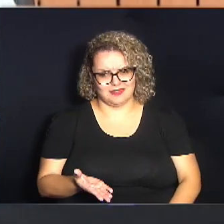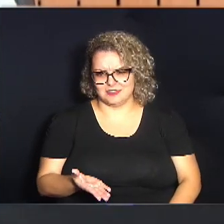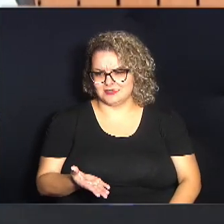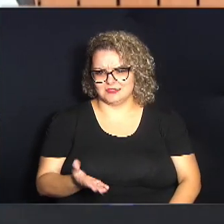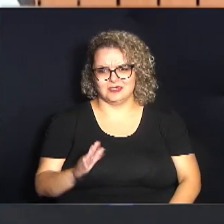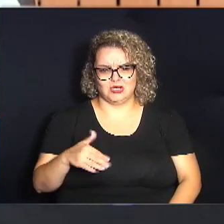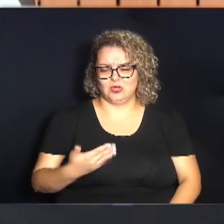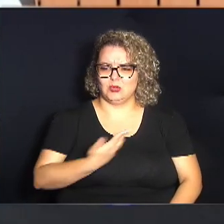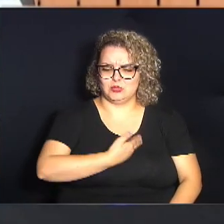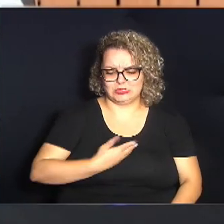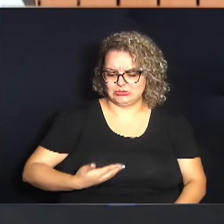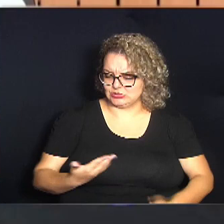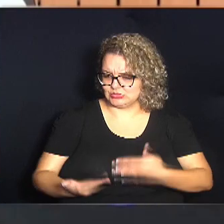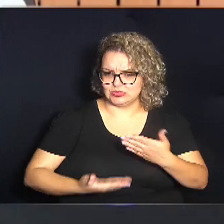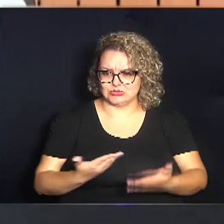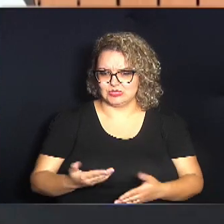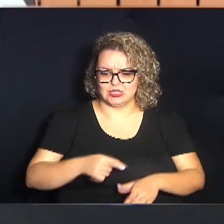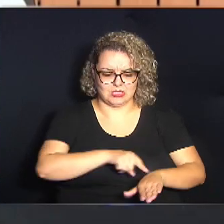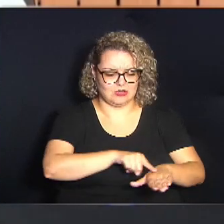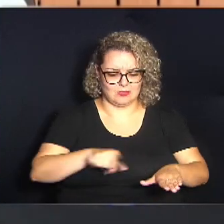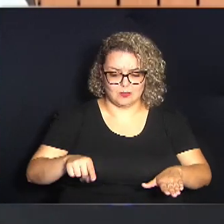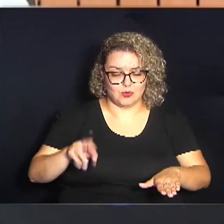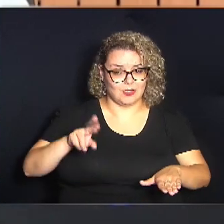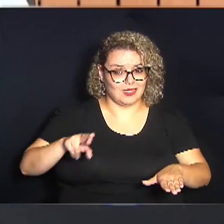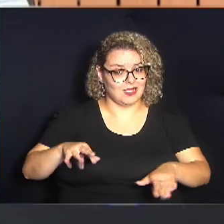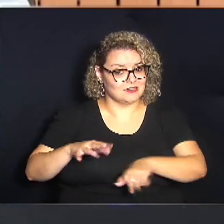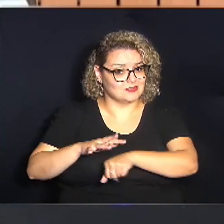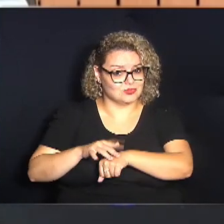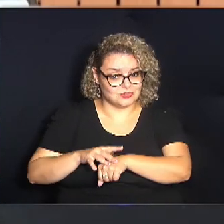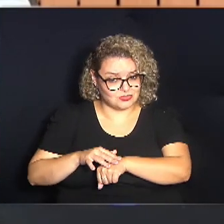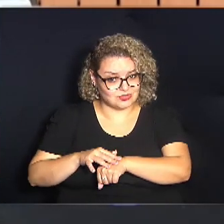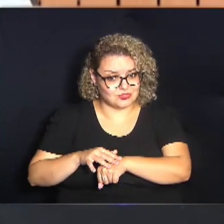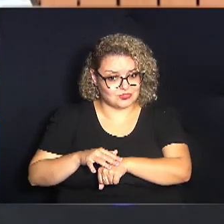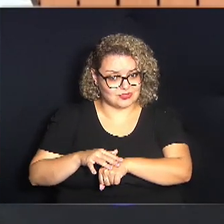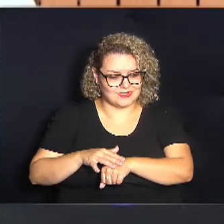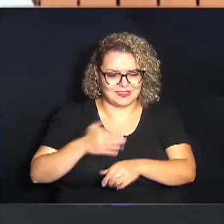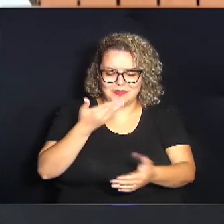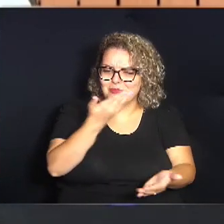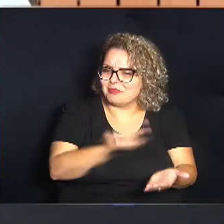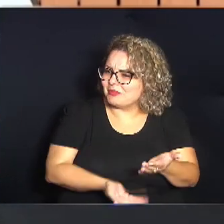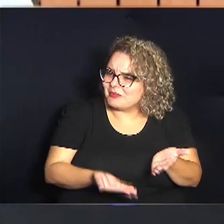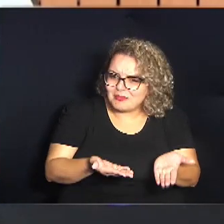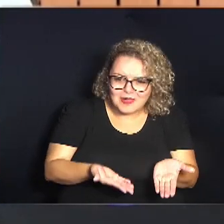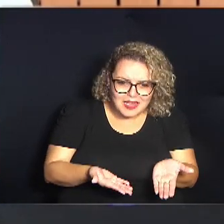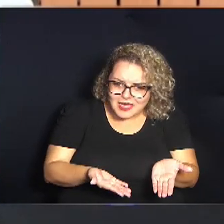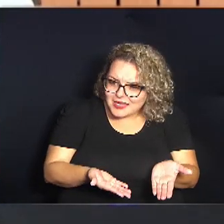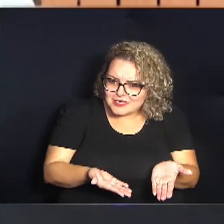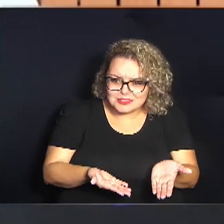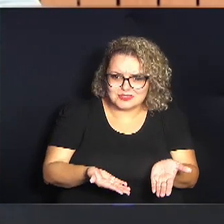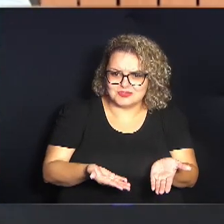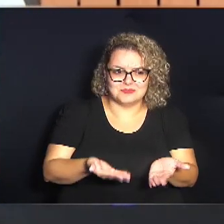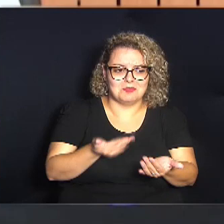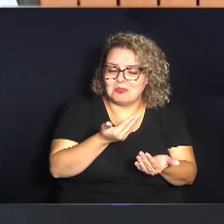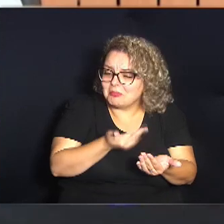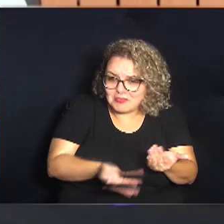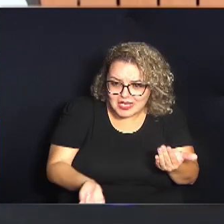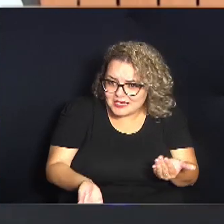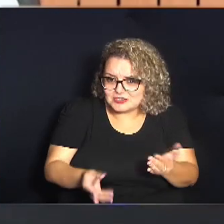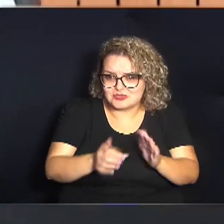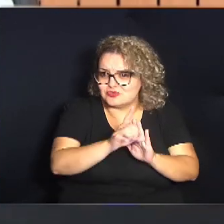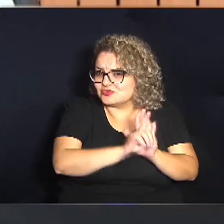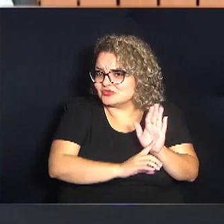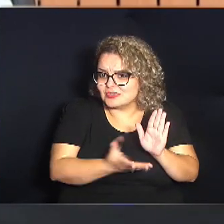o servidor é afastado por motivo de doença, ele perde, simplesmente perde, o direito